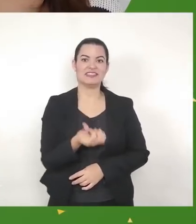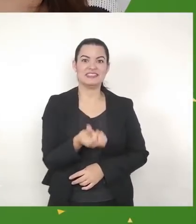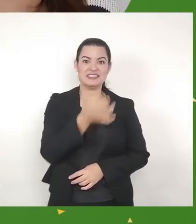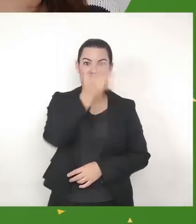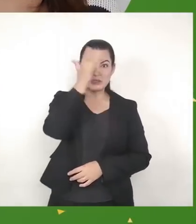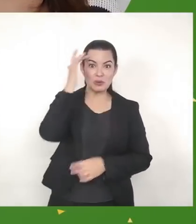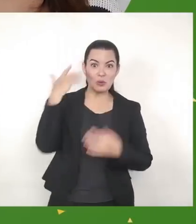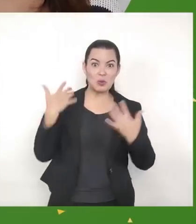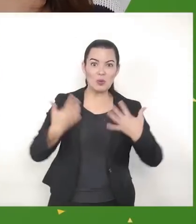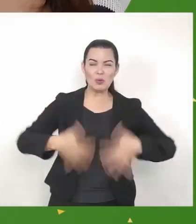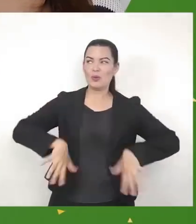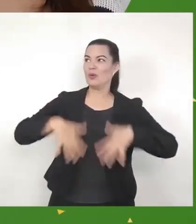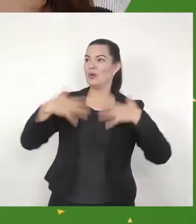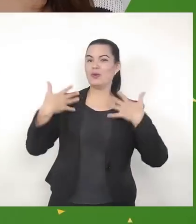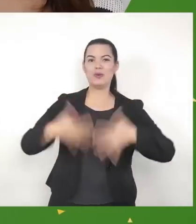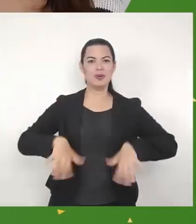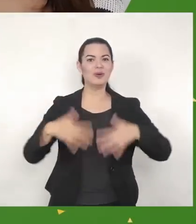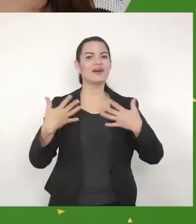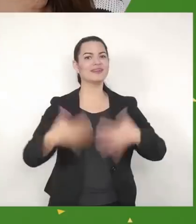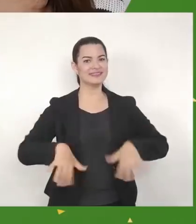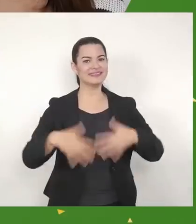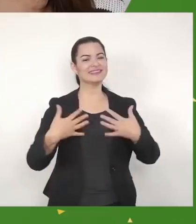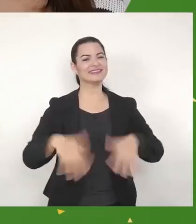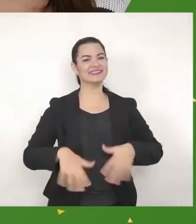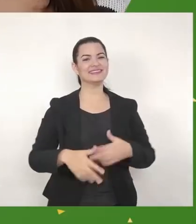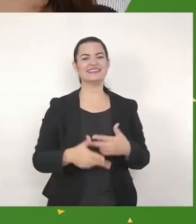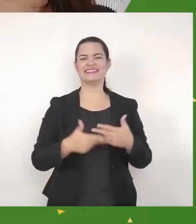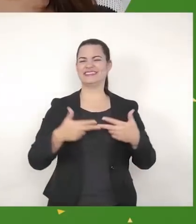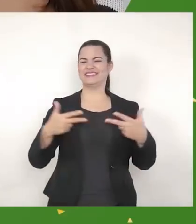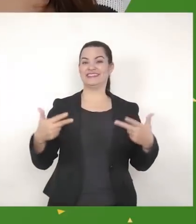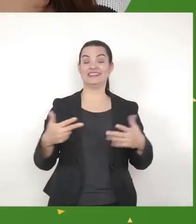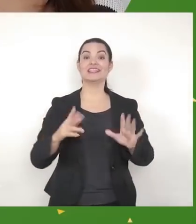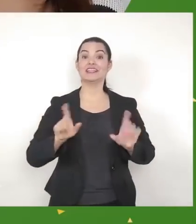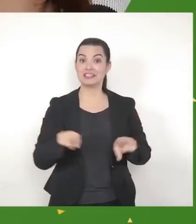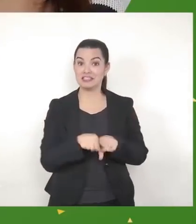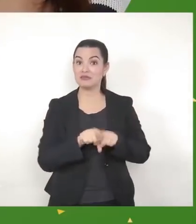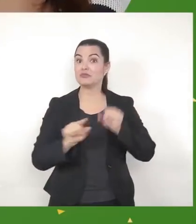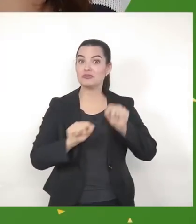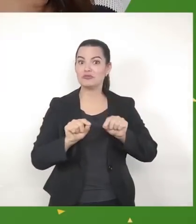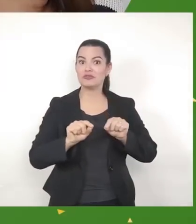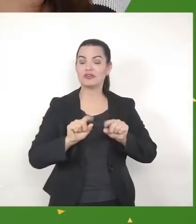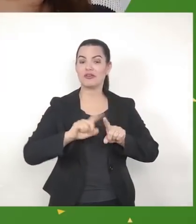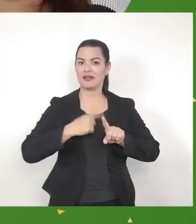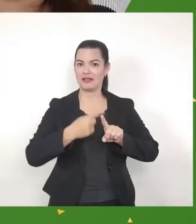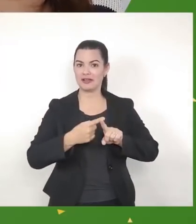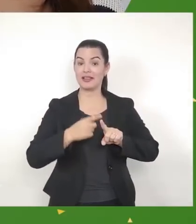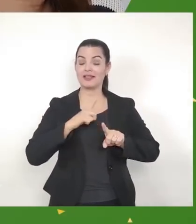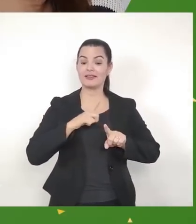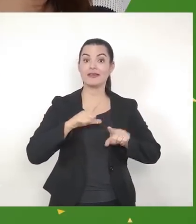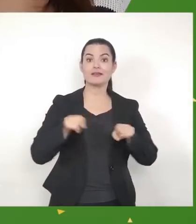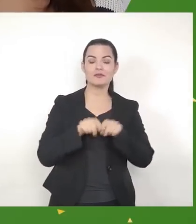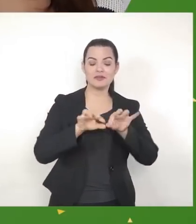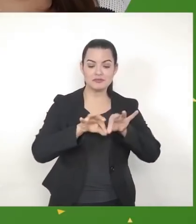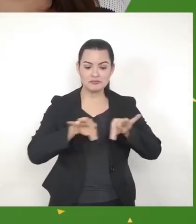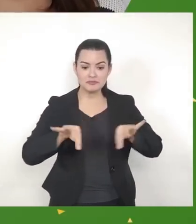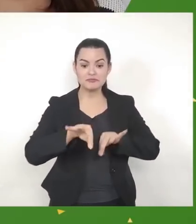14.016.906 habitantes? É muita gente, né? Além disso, nós temos uma área